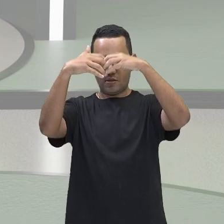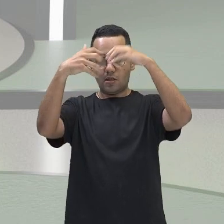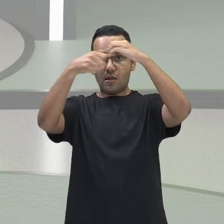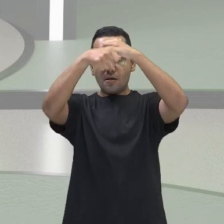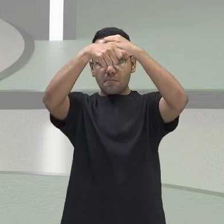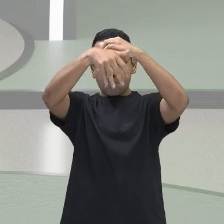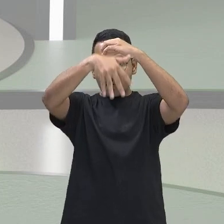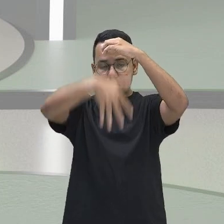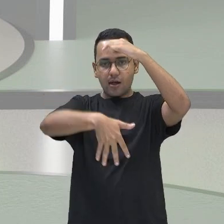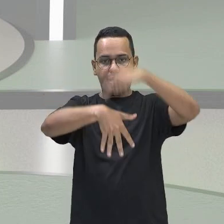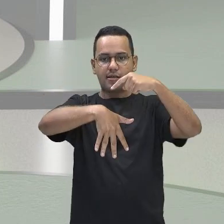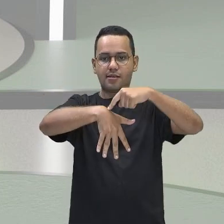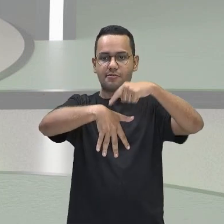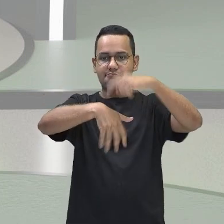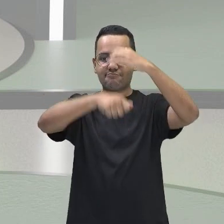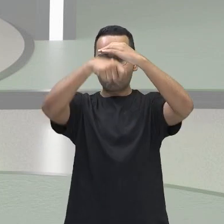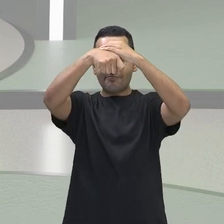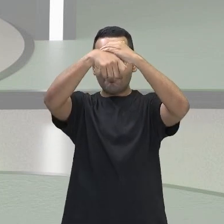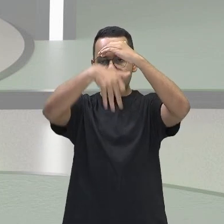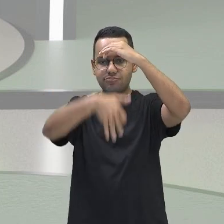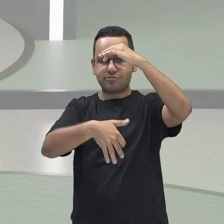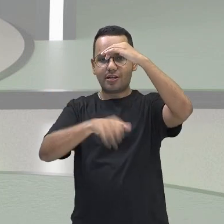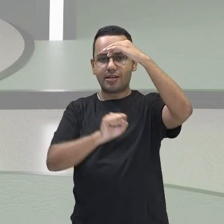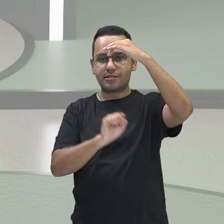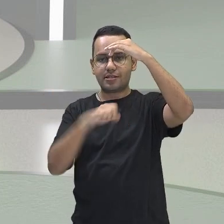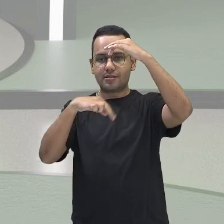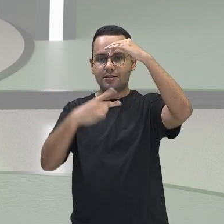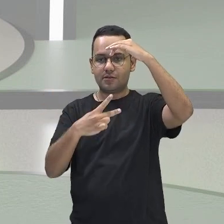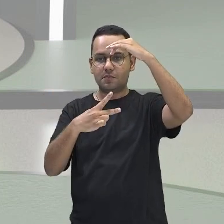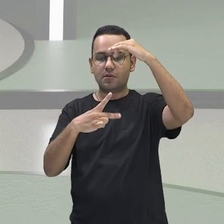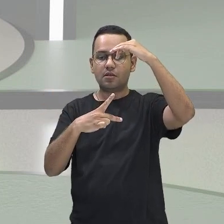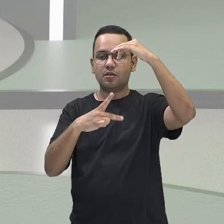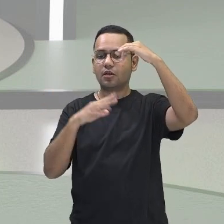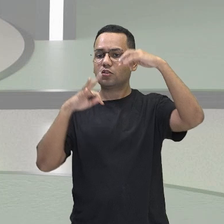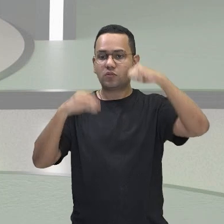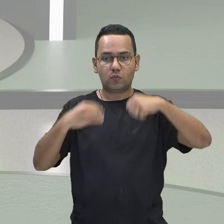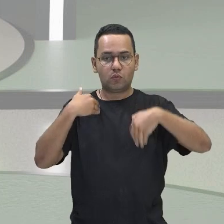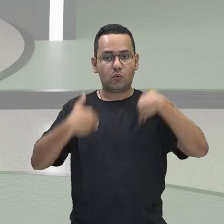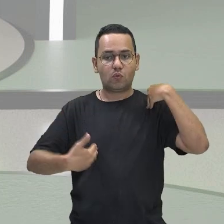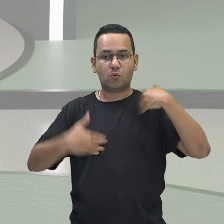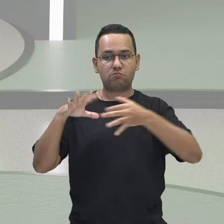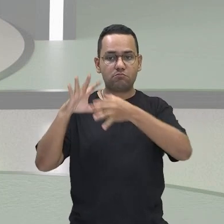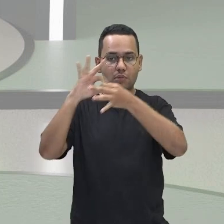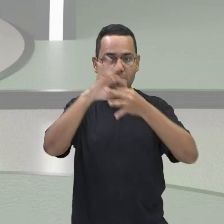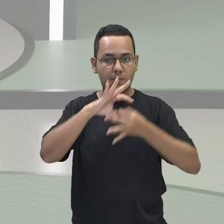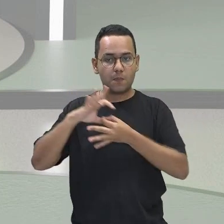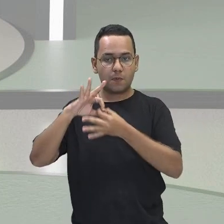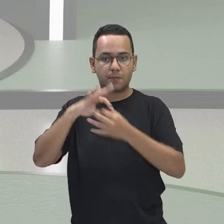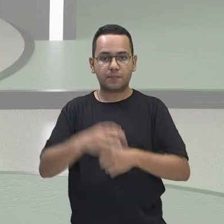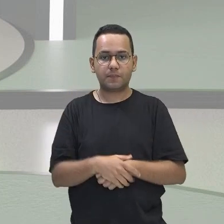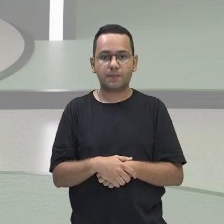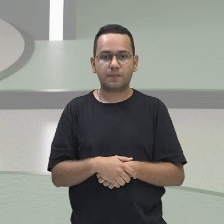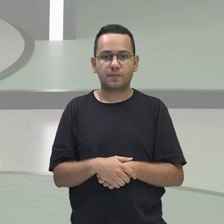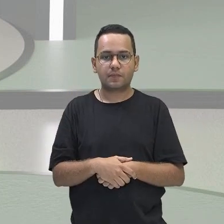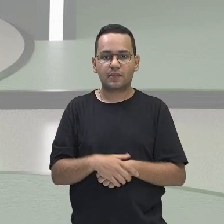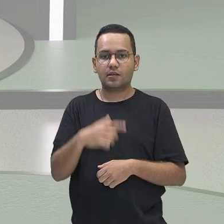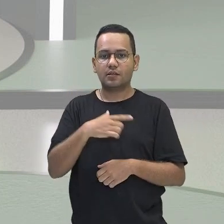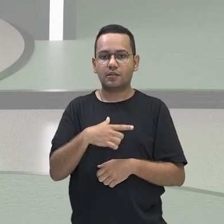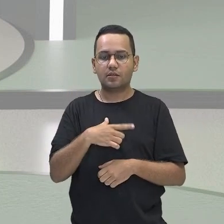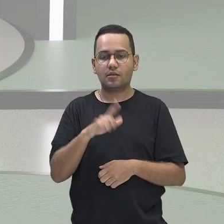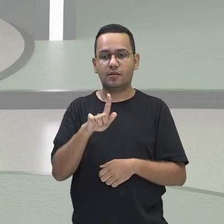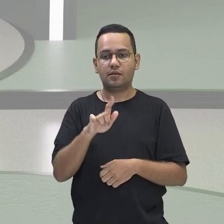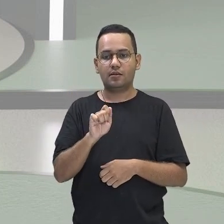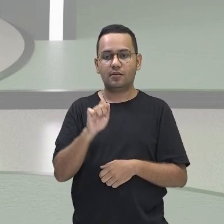sistema nervoso central para todo o nosso corpo, dividido entre os